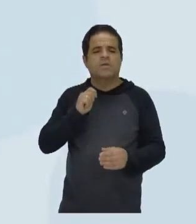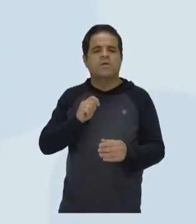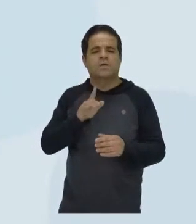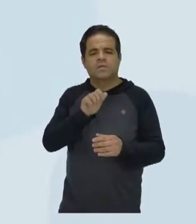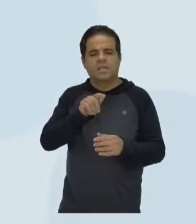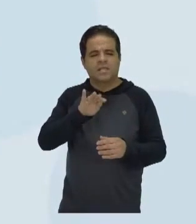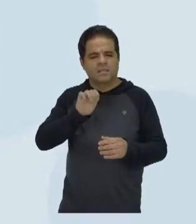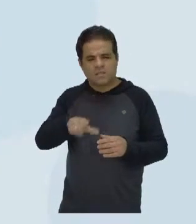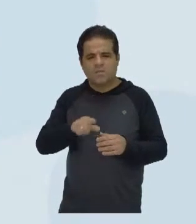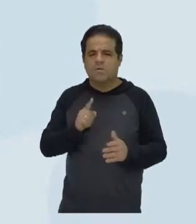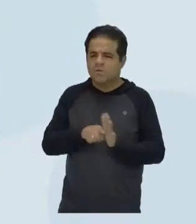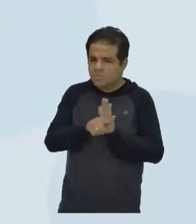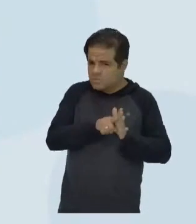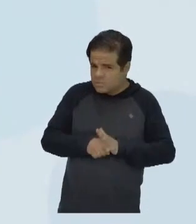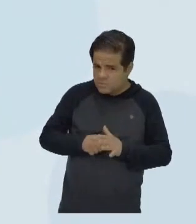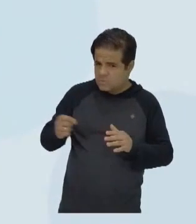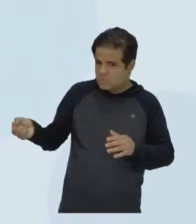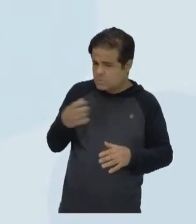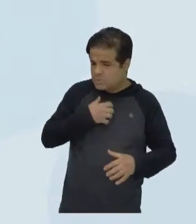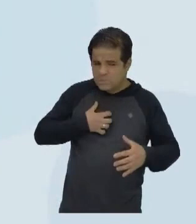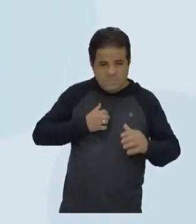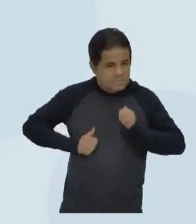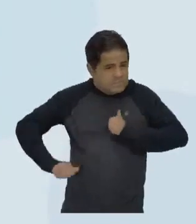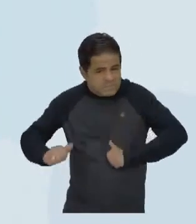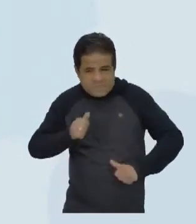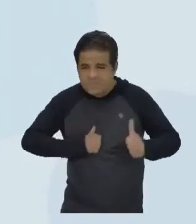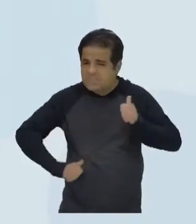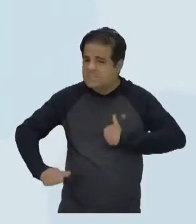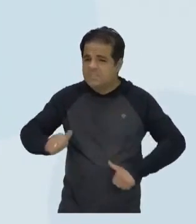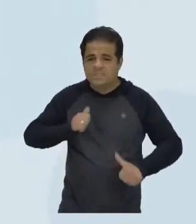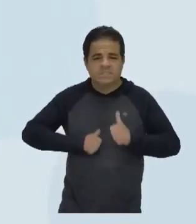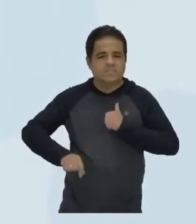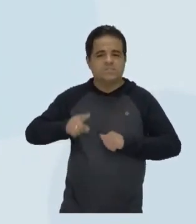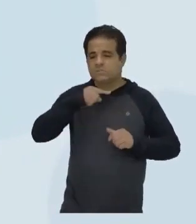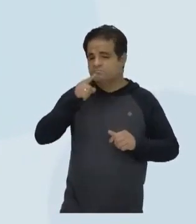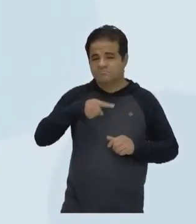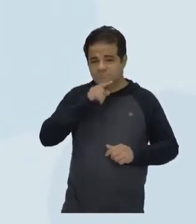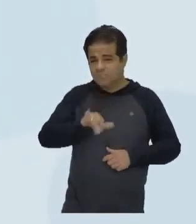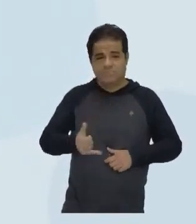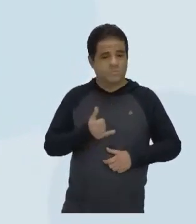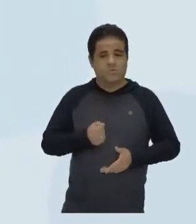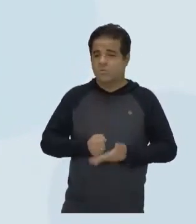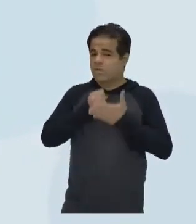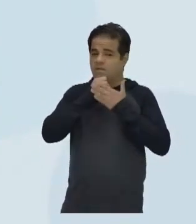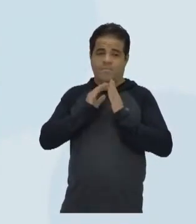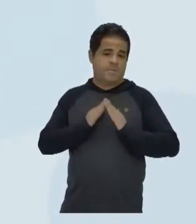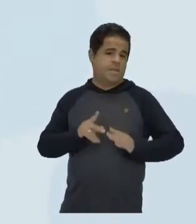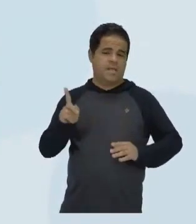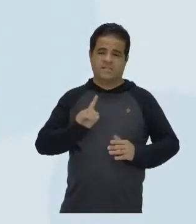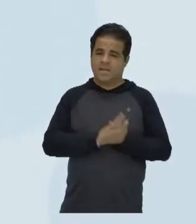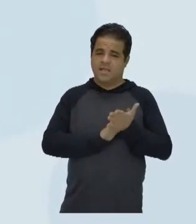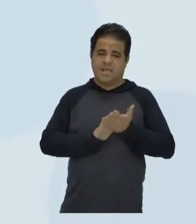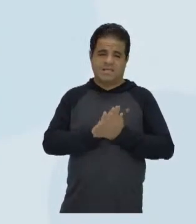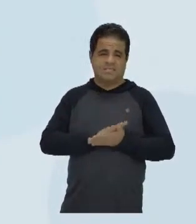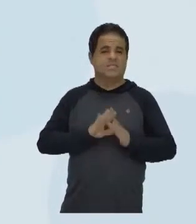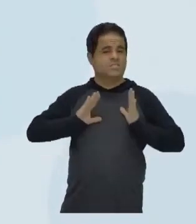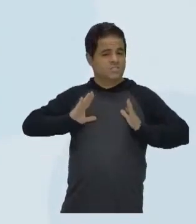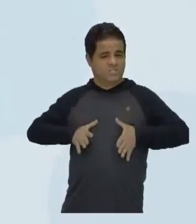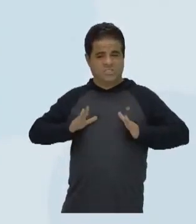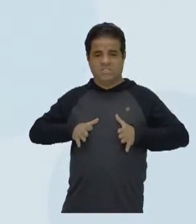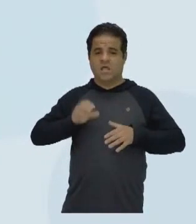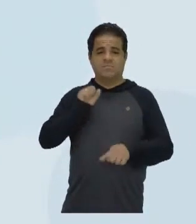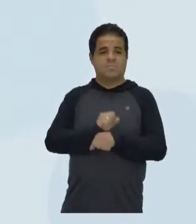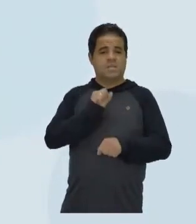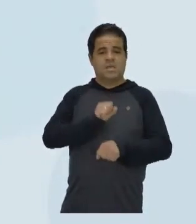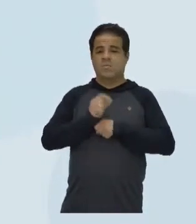dos novos consumidores vivem uma ansiedade tamanha que nem sequer usufruem o que levam para casa. Já estão